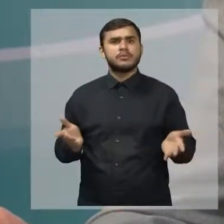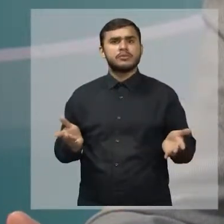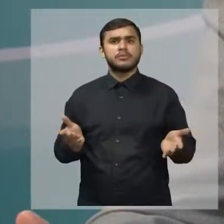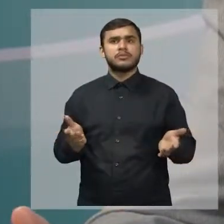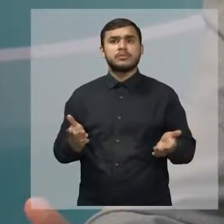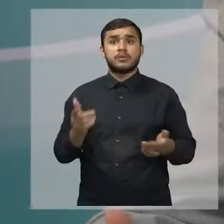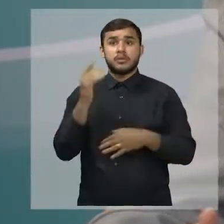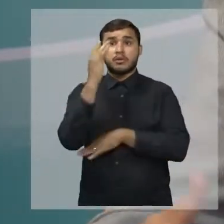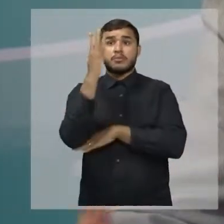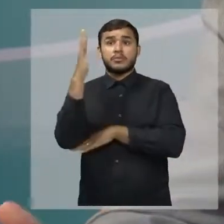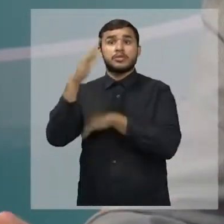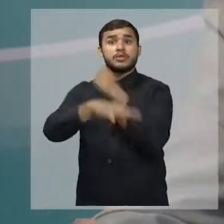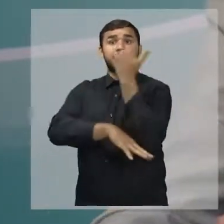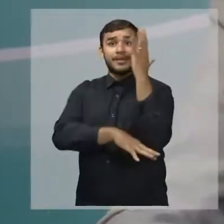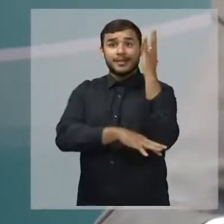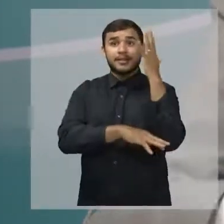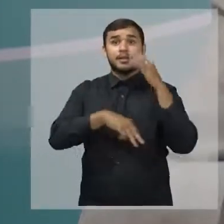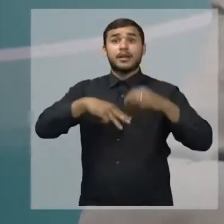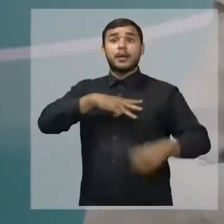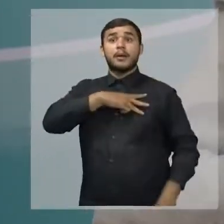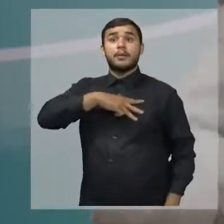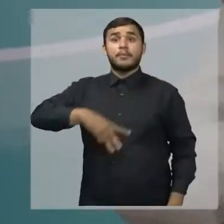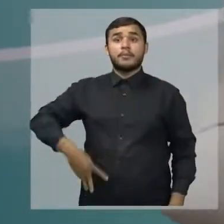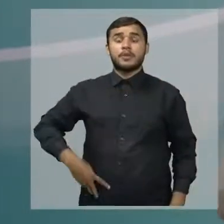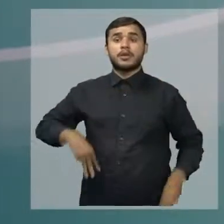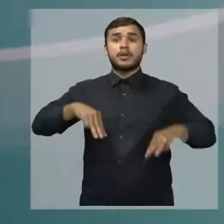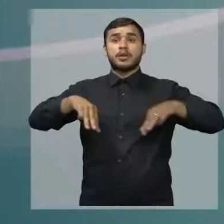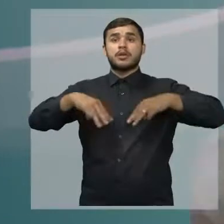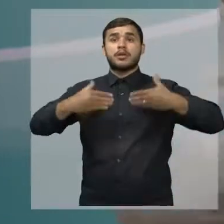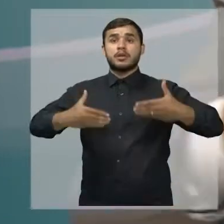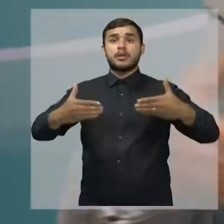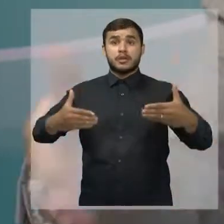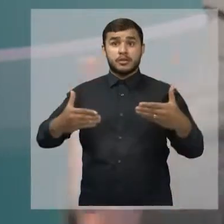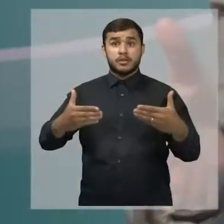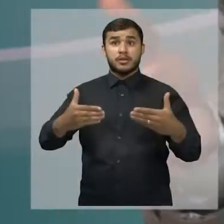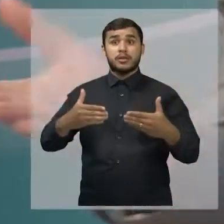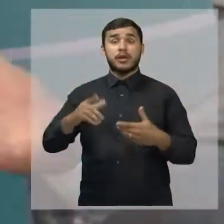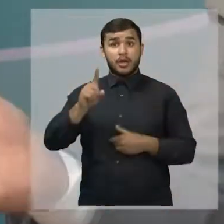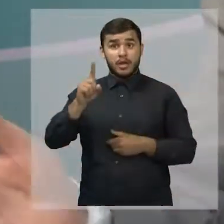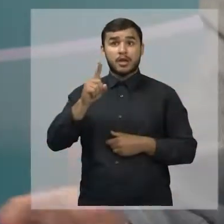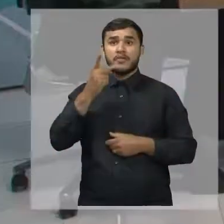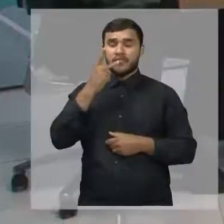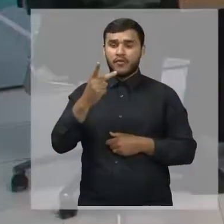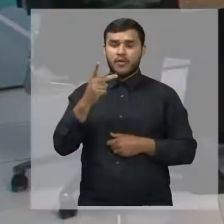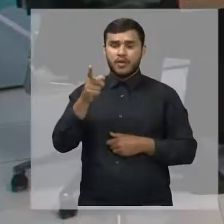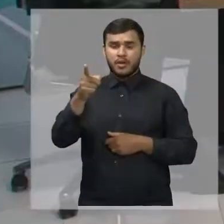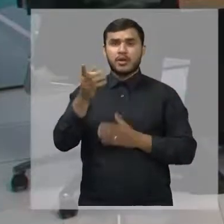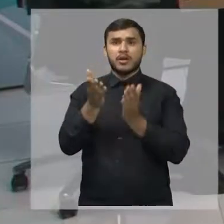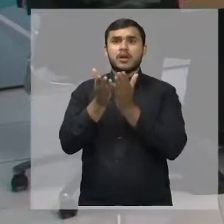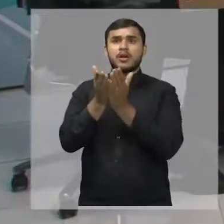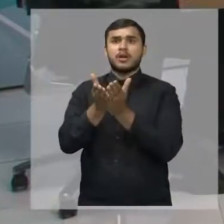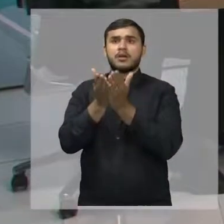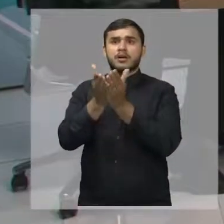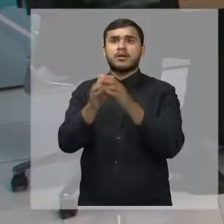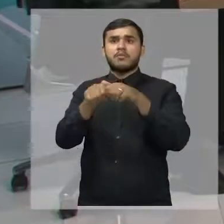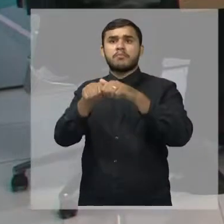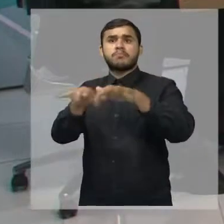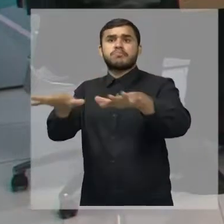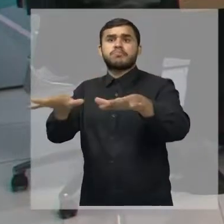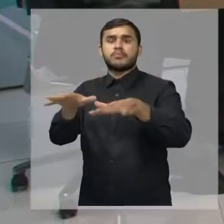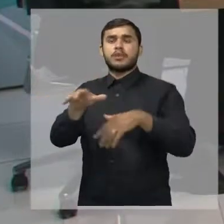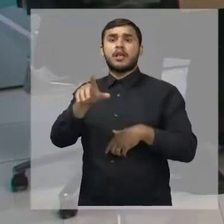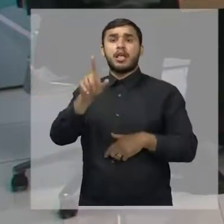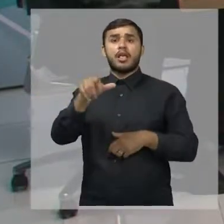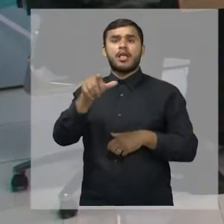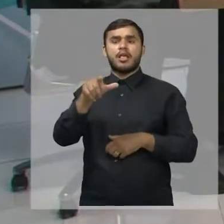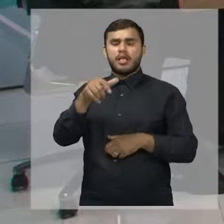que fez ilações que o navio do Greenpeace estava na hora que despejaram o óleo venezuelano, ou seja, o óleo é